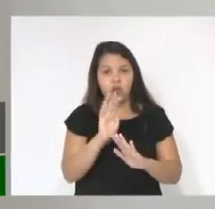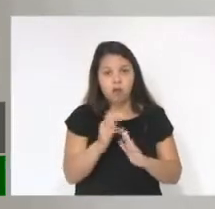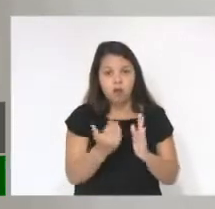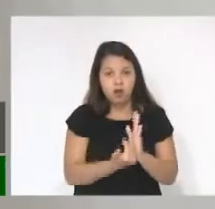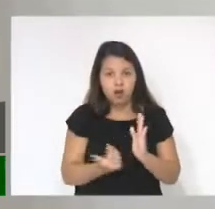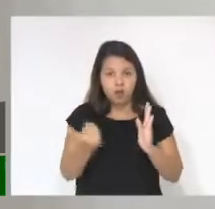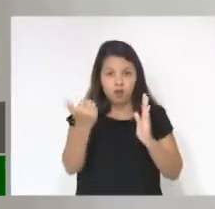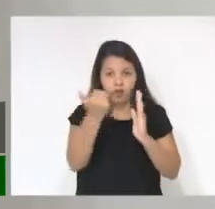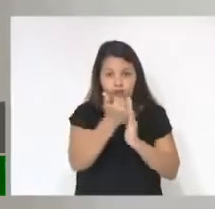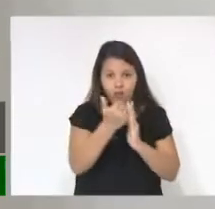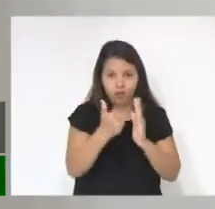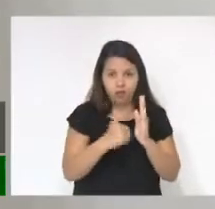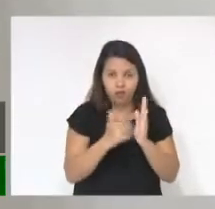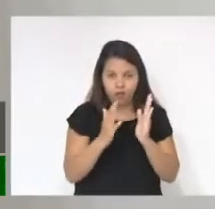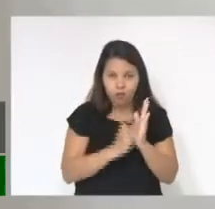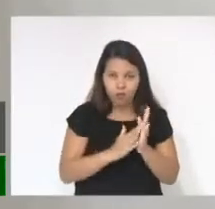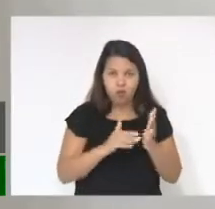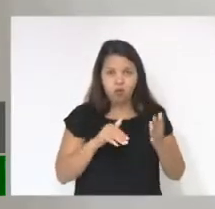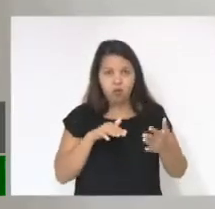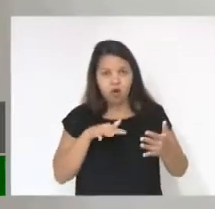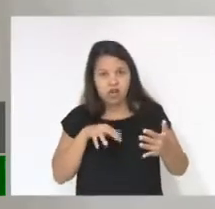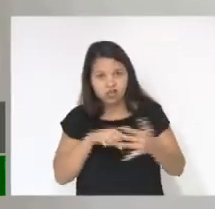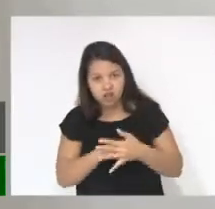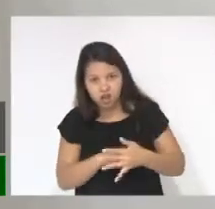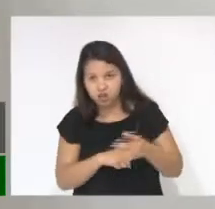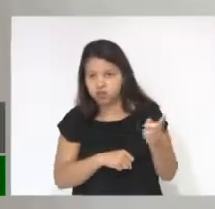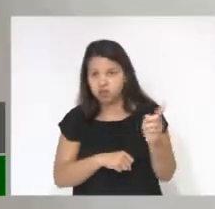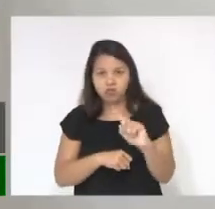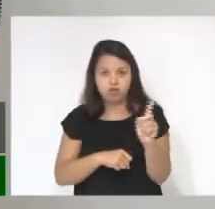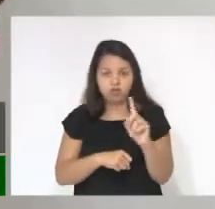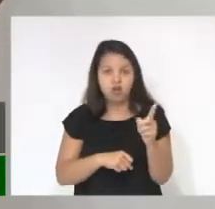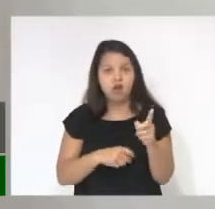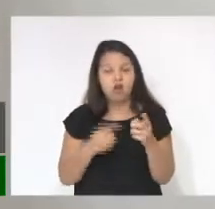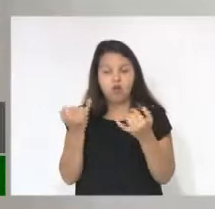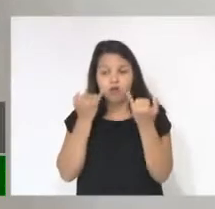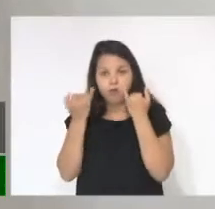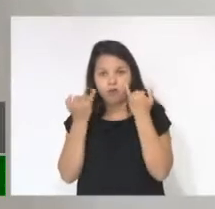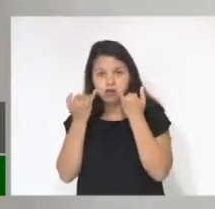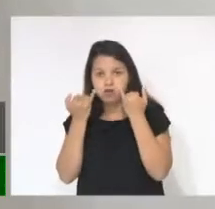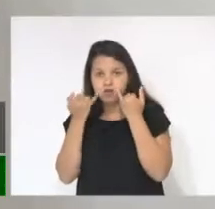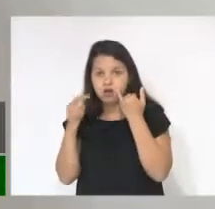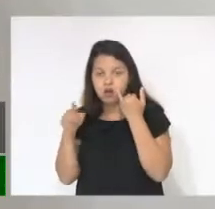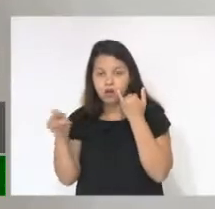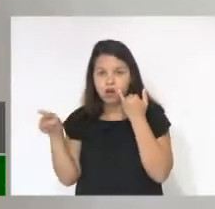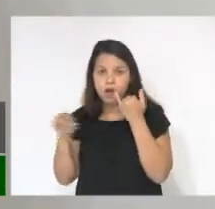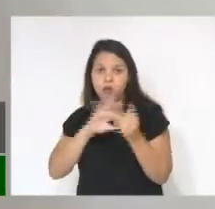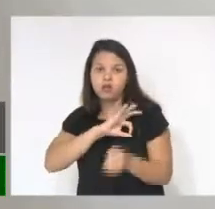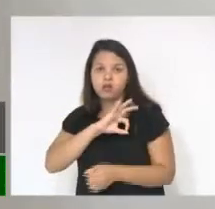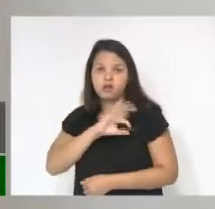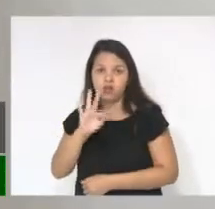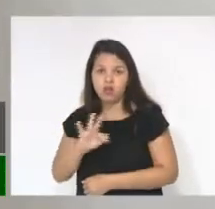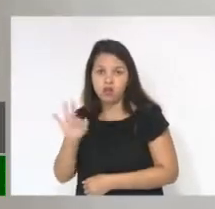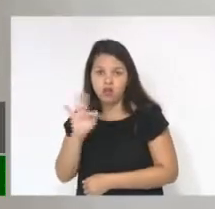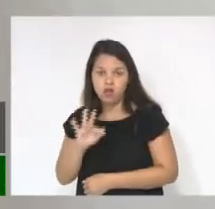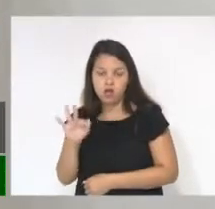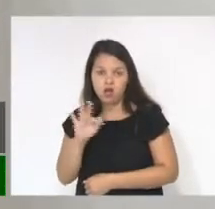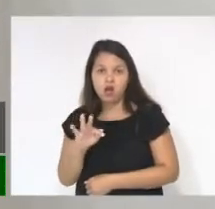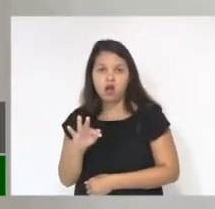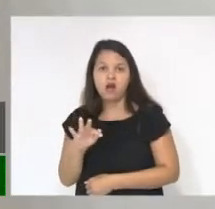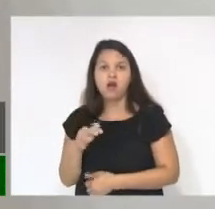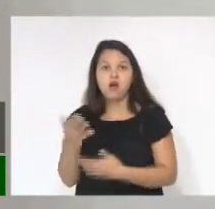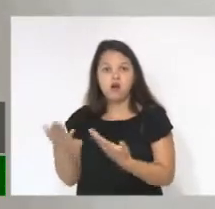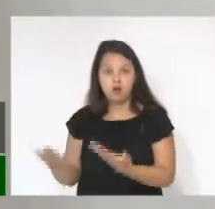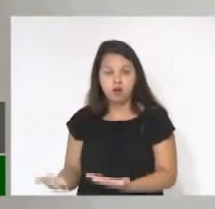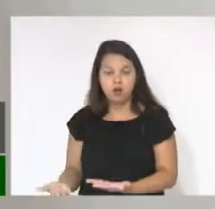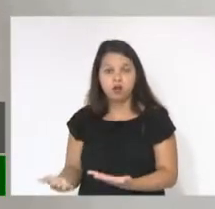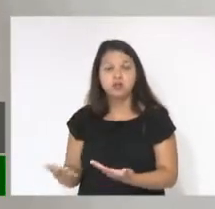assessoria, fomos buscar informação junto à Polícia Rodoviária Federal, não aumentou as mortes, os acidentes nesse período.